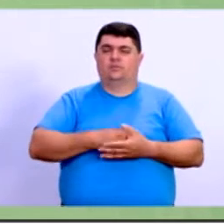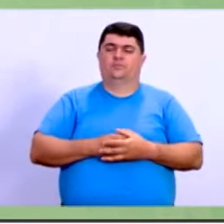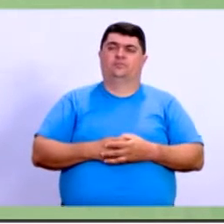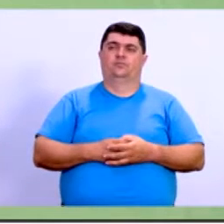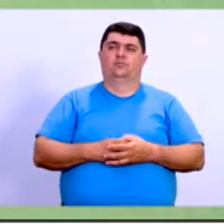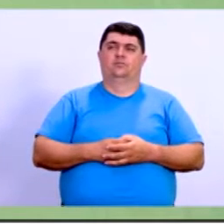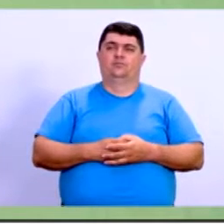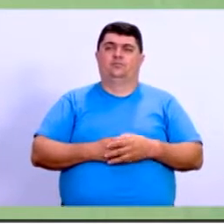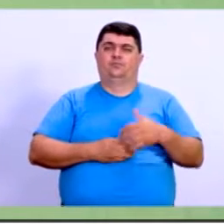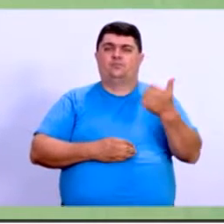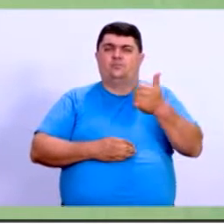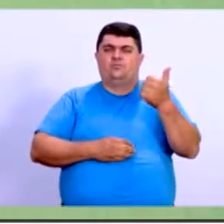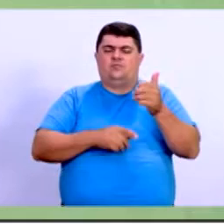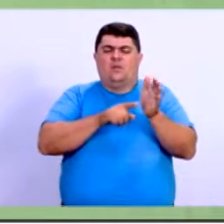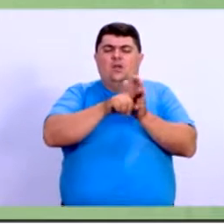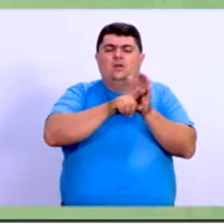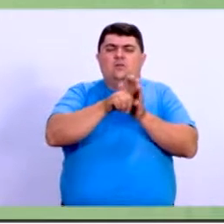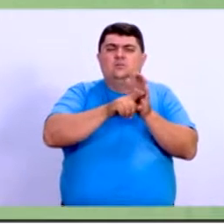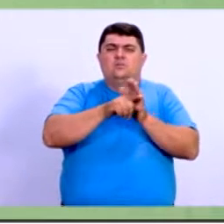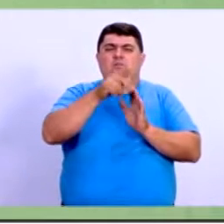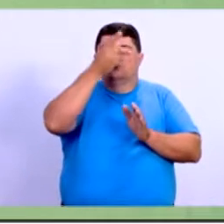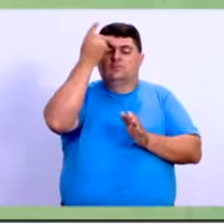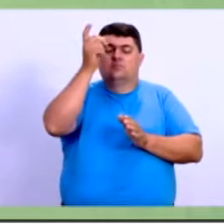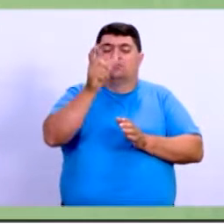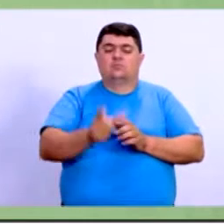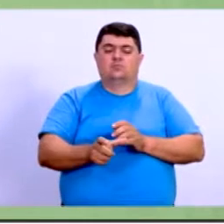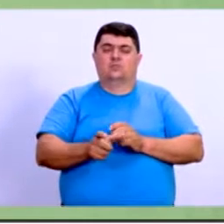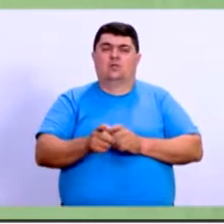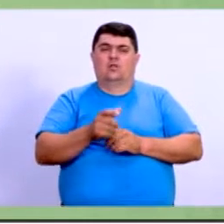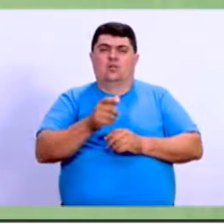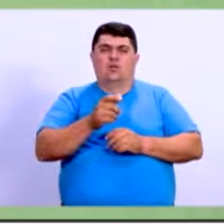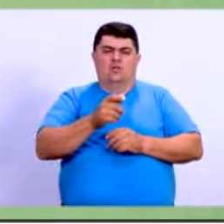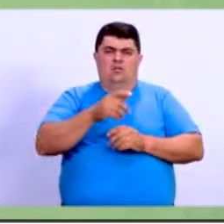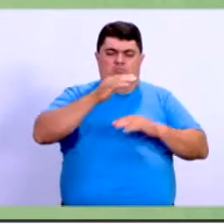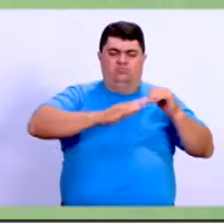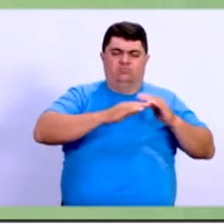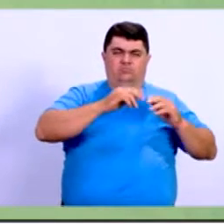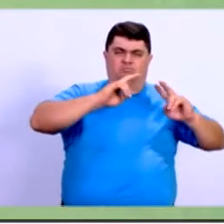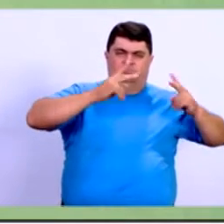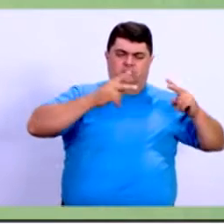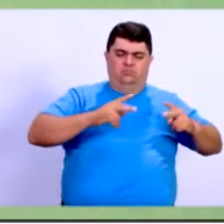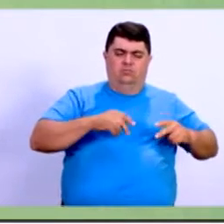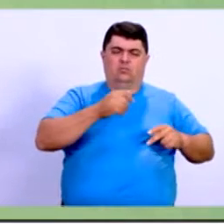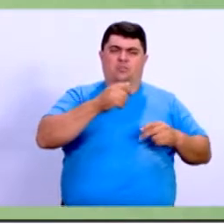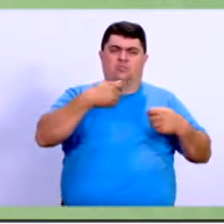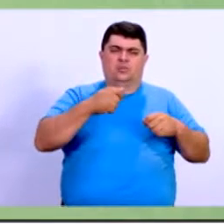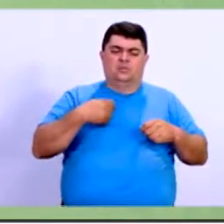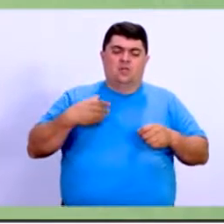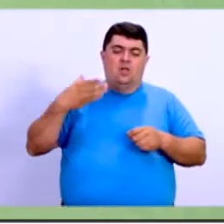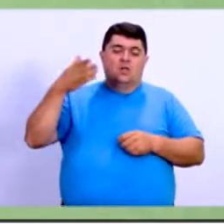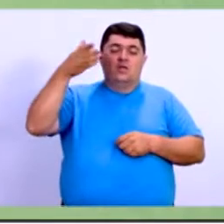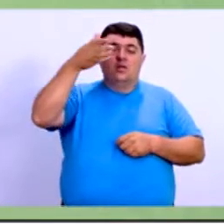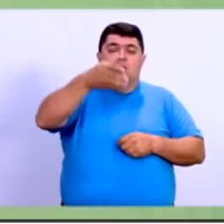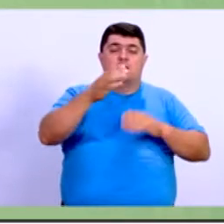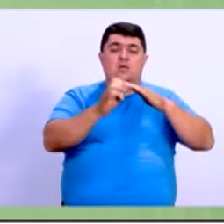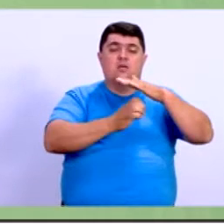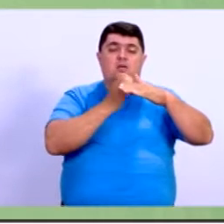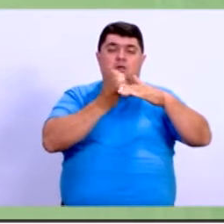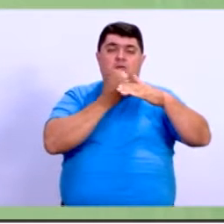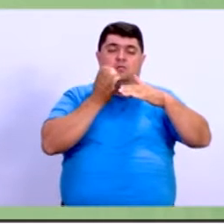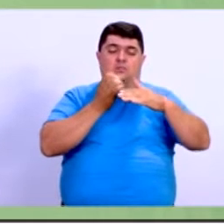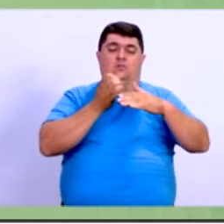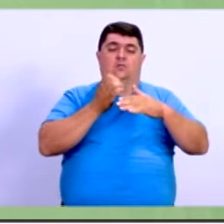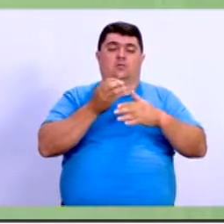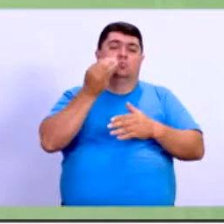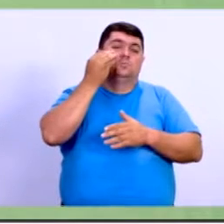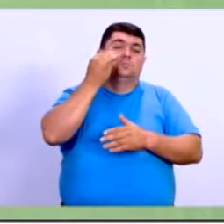Primeiro passo, entrevista com o cliente. O analista deve conhecer o negócio, visitar o cliente, desta forma o